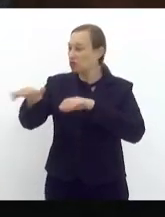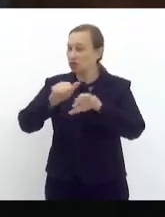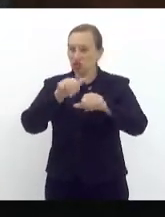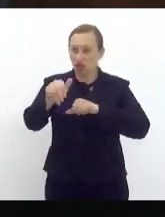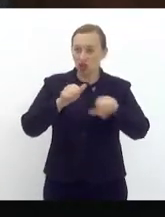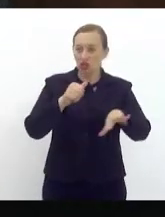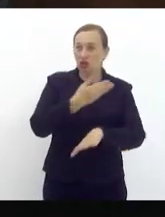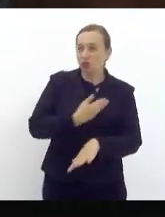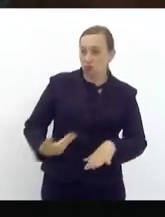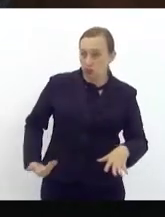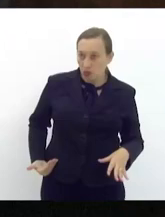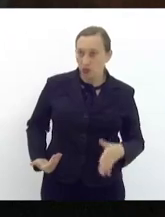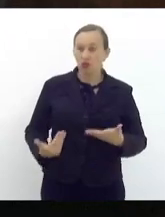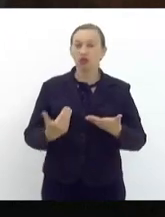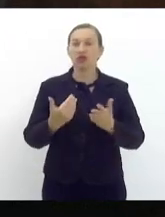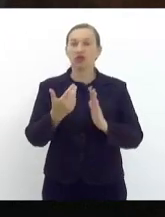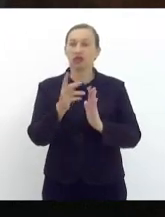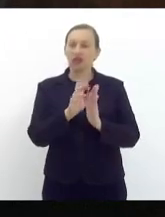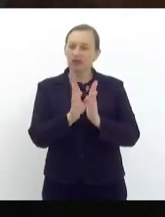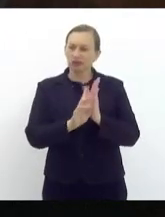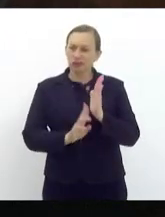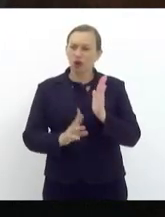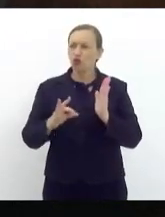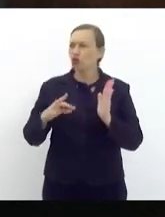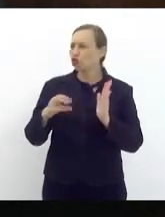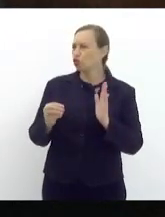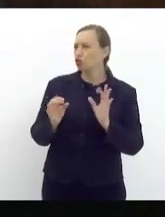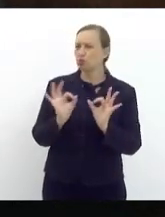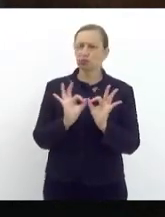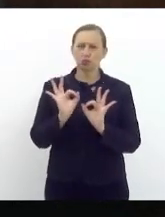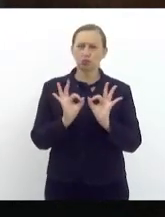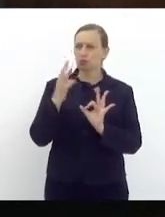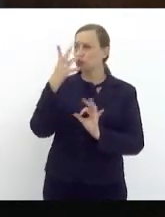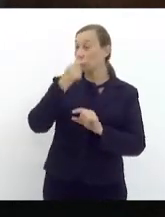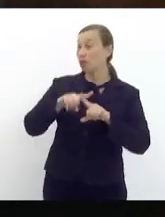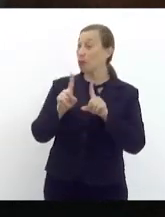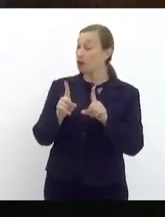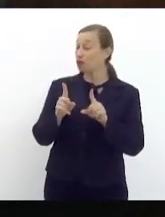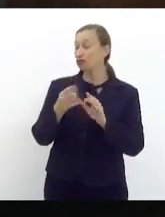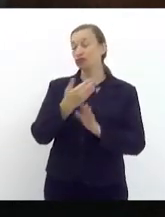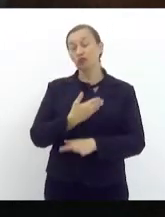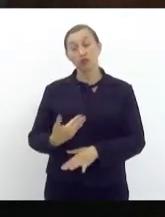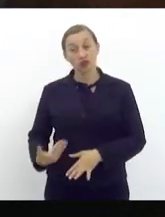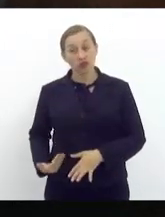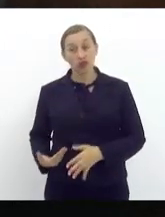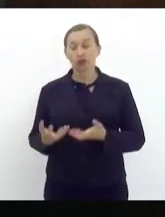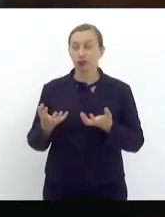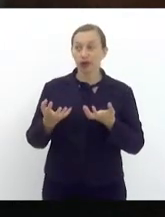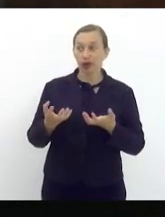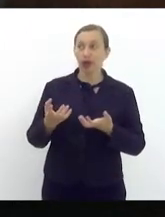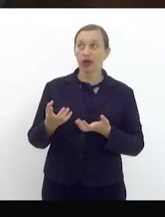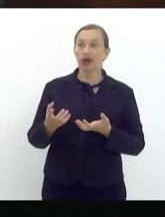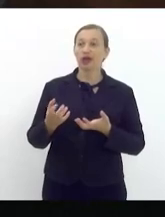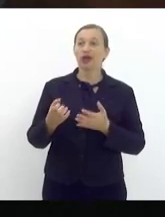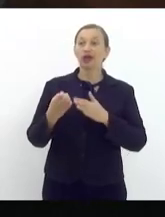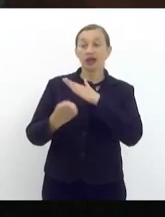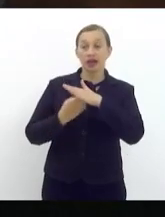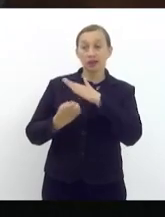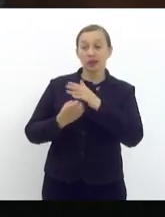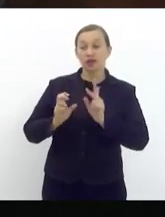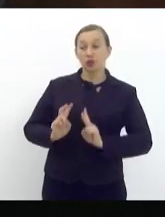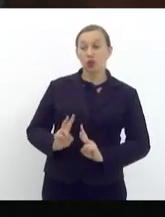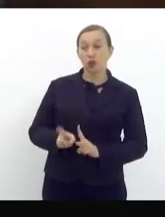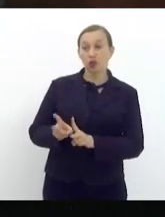tríplice, sabatina da lista tríplice, tudo muito arrumadinho, mas o governador pretende que a agência ainda continue